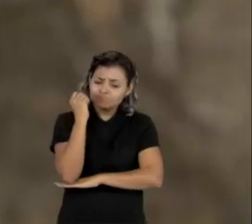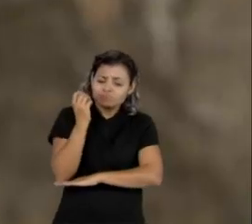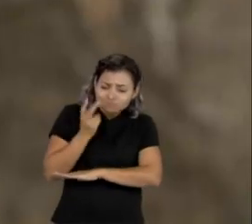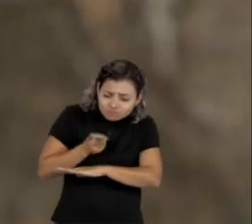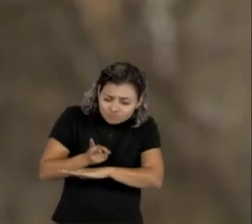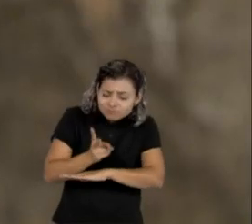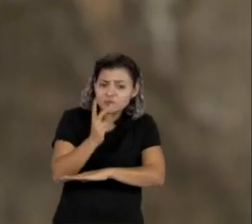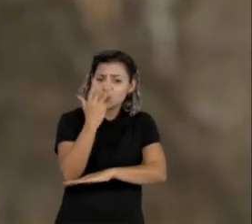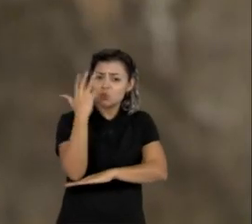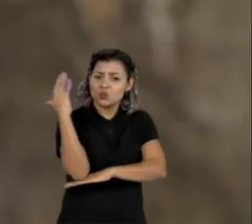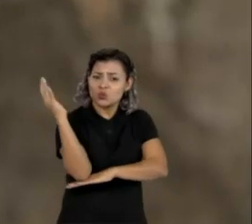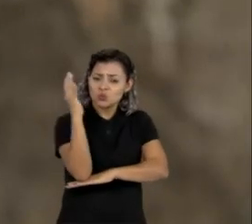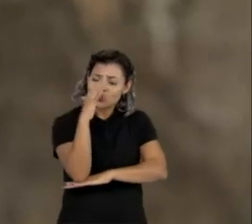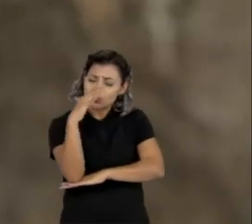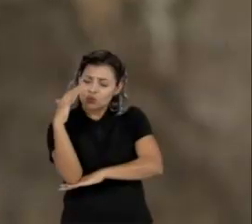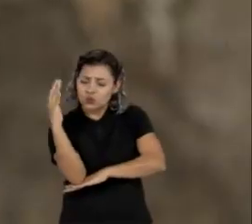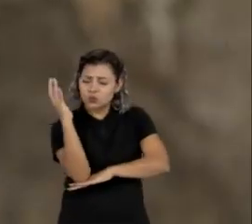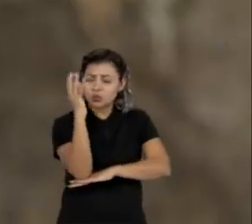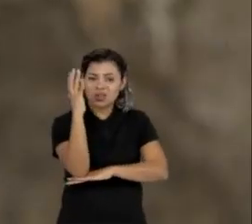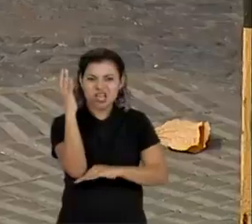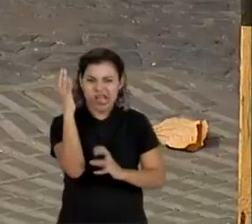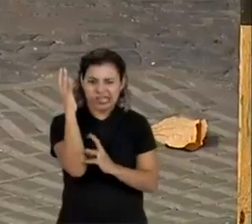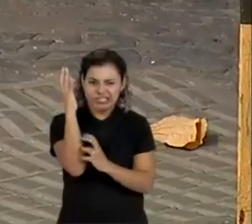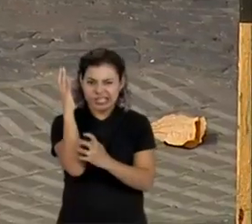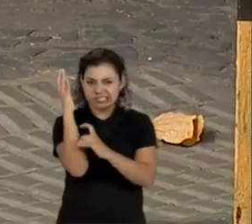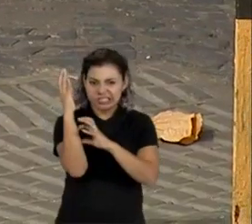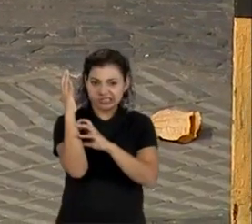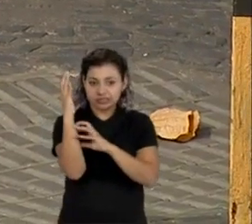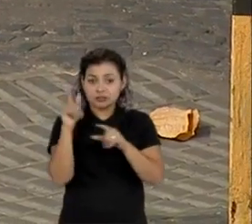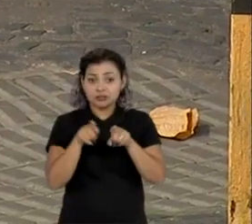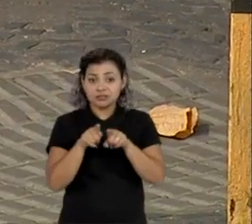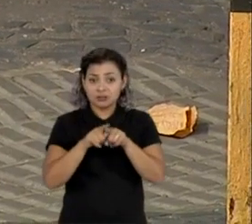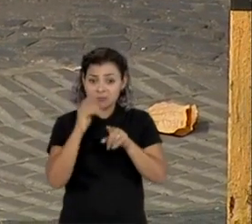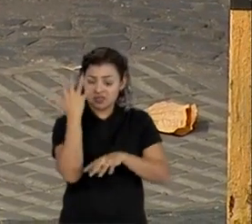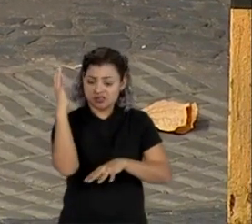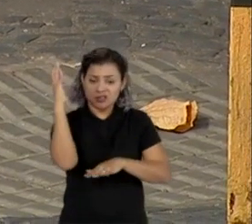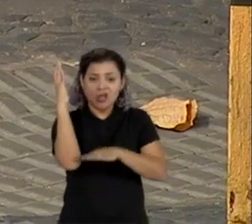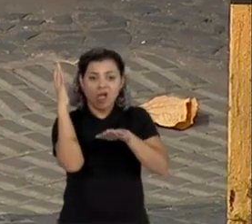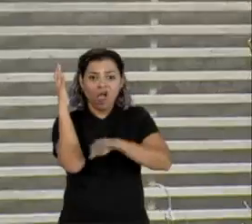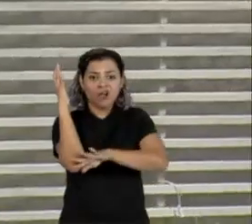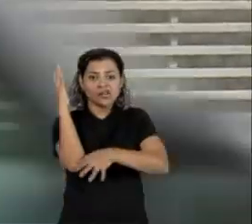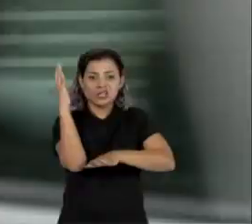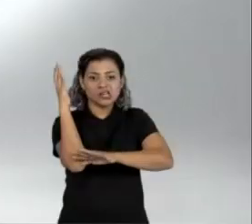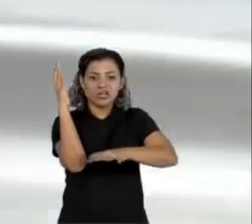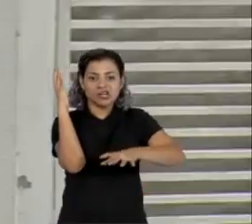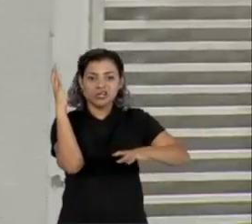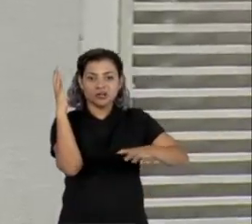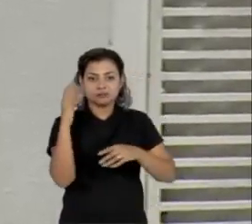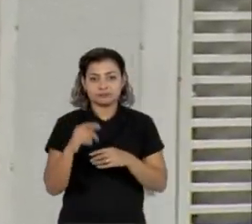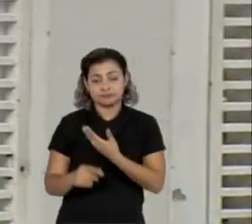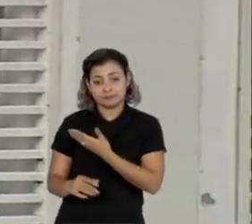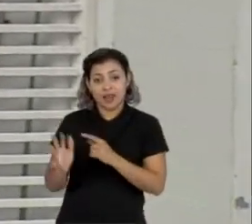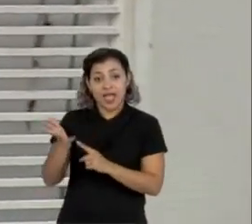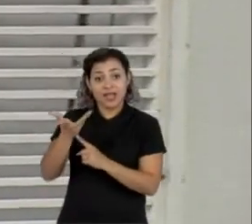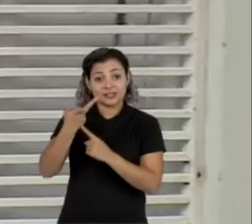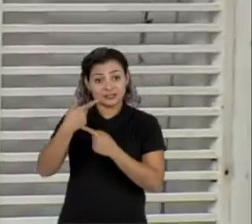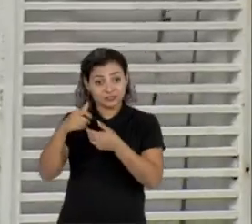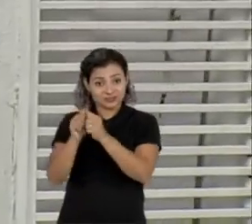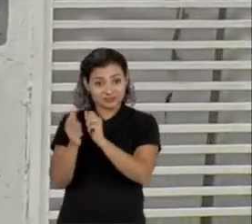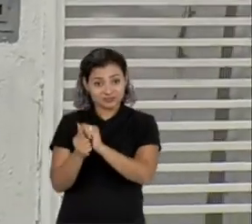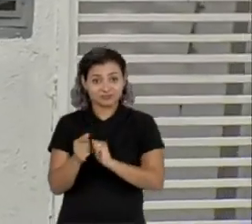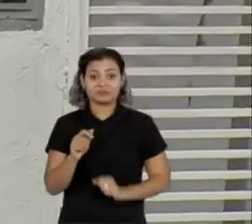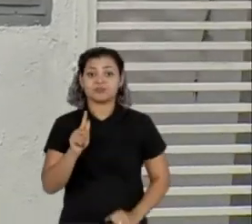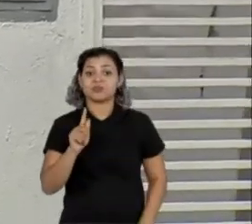tempo, ao vento, aos cupins e ao concreto. Alerta o artista plástico paulistano